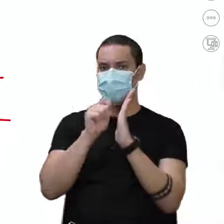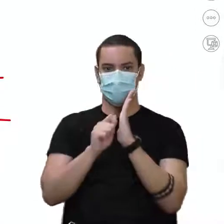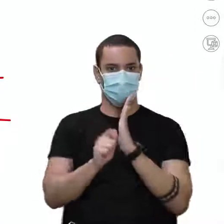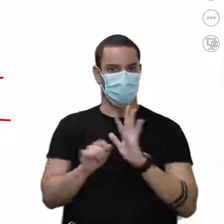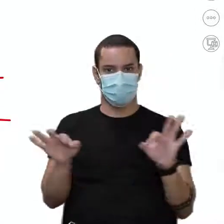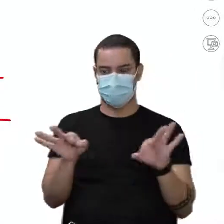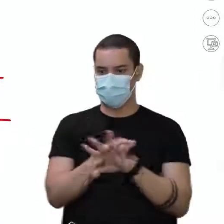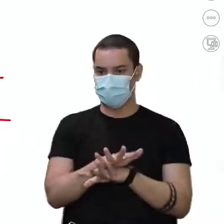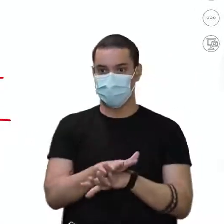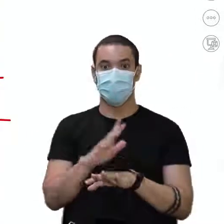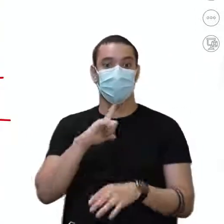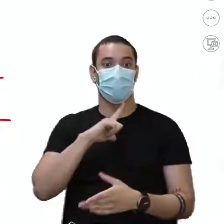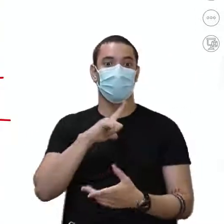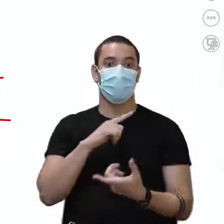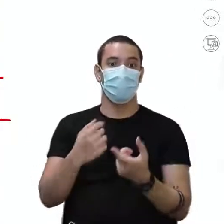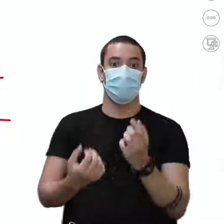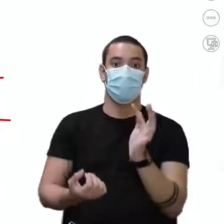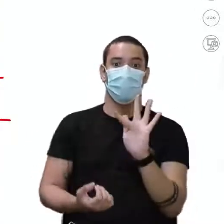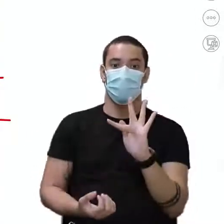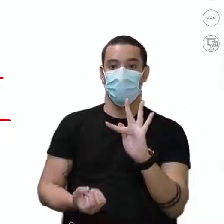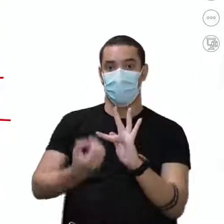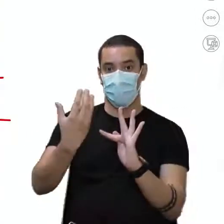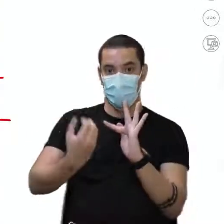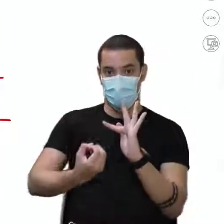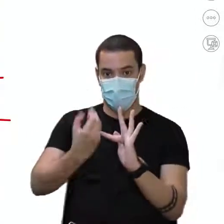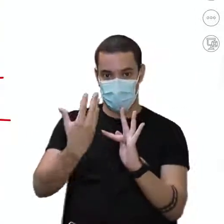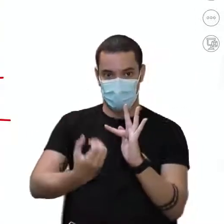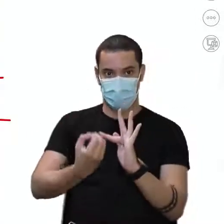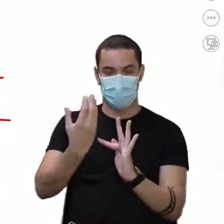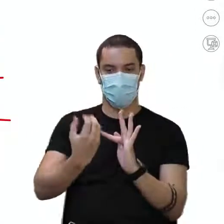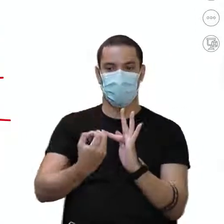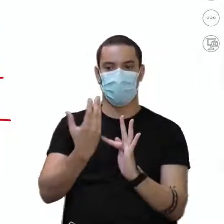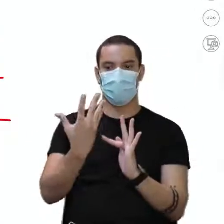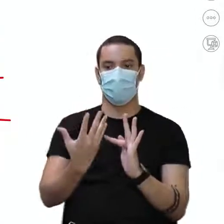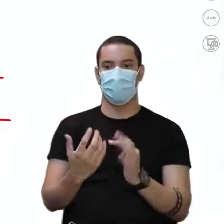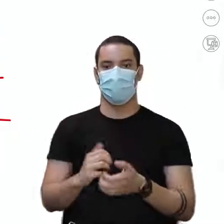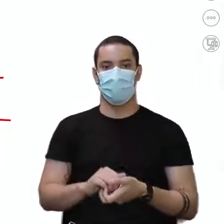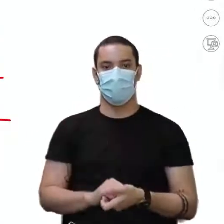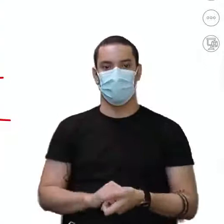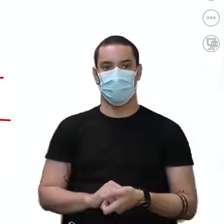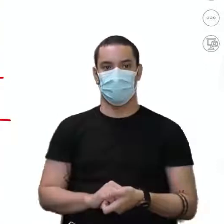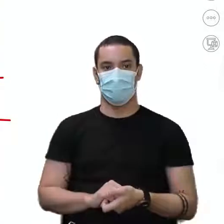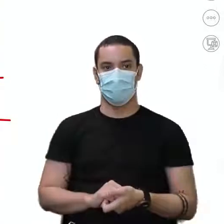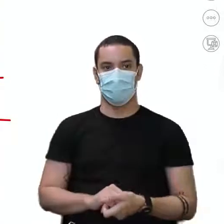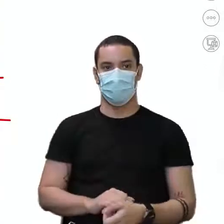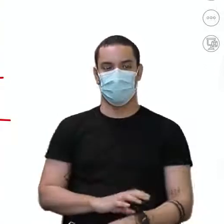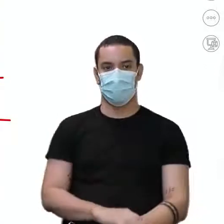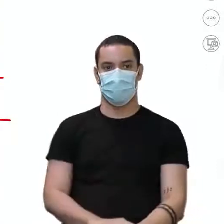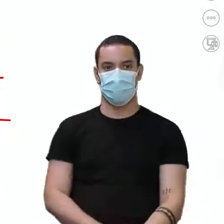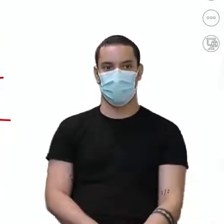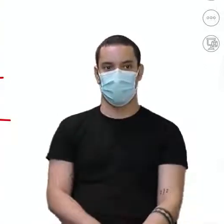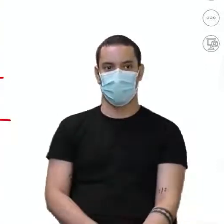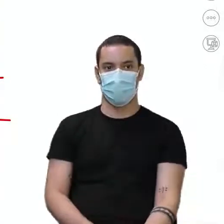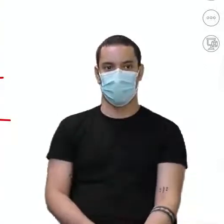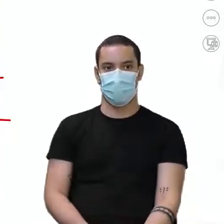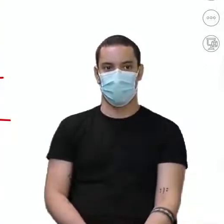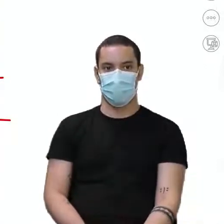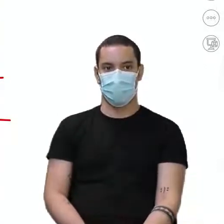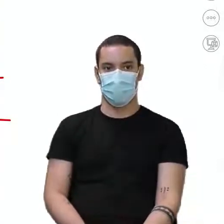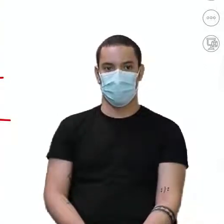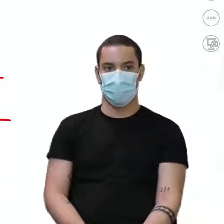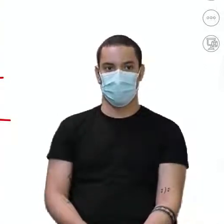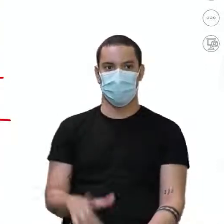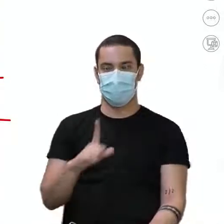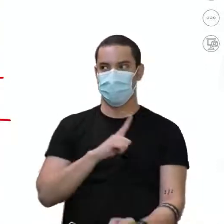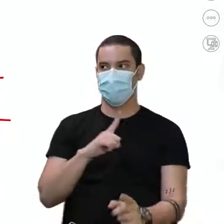Aí temos aqui a fórmula de fazer frases na forma afirmativa. Você precisa do seu sujeito, e aí você pode ter essa contração,